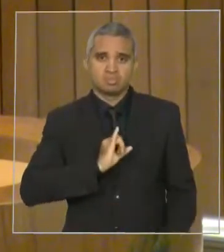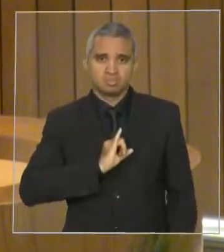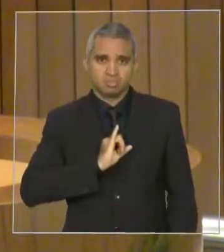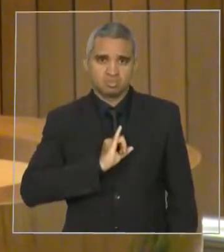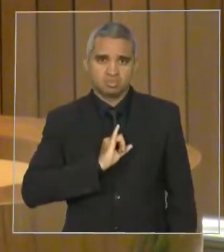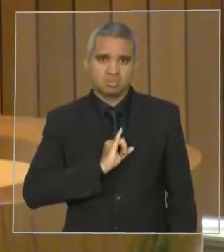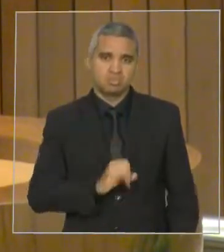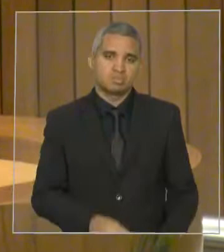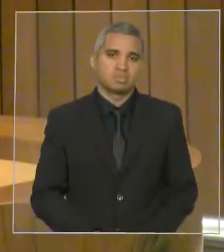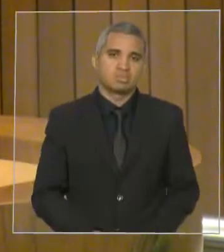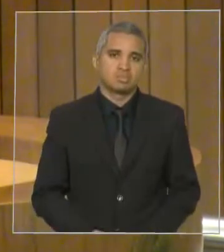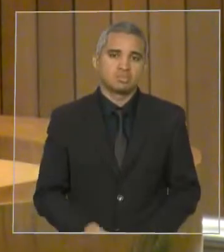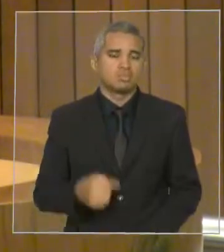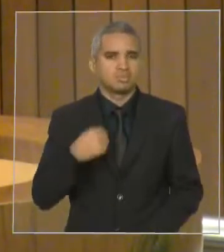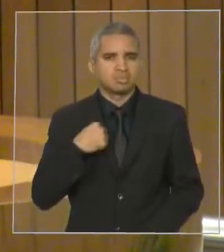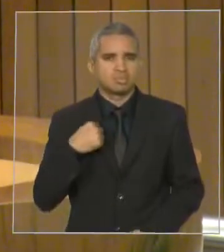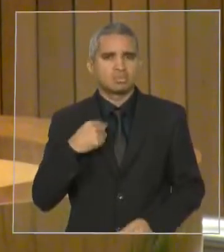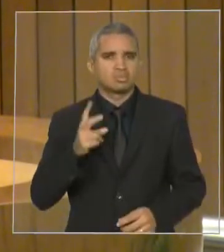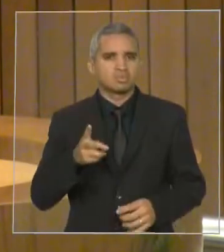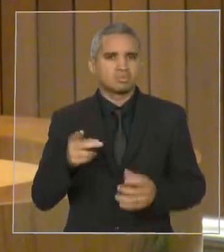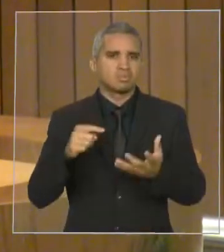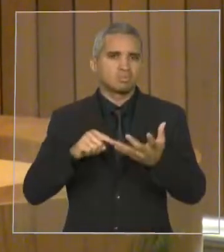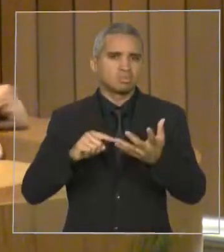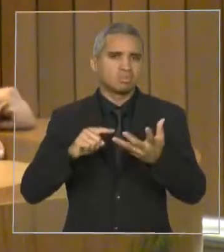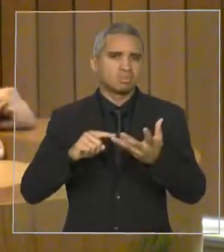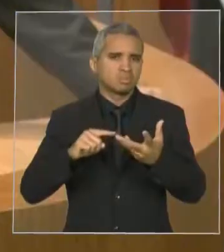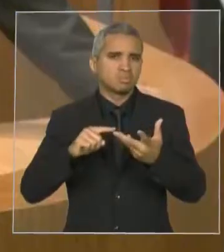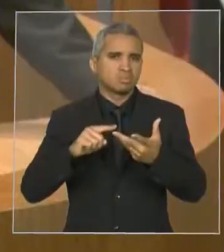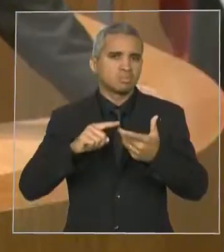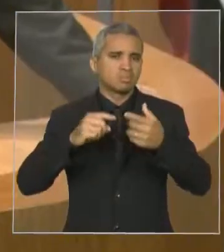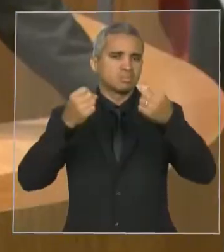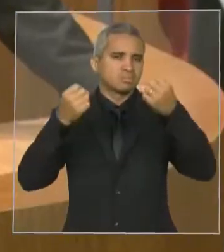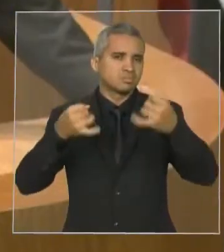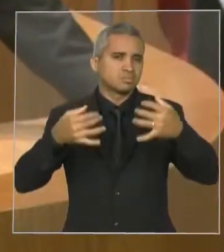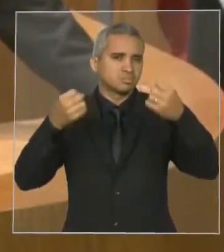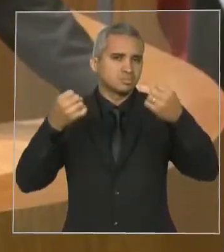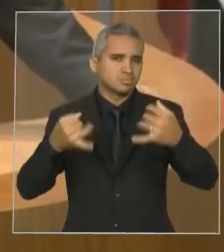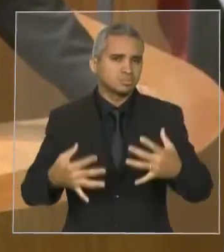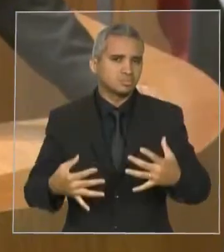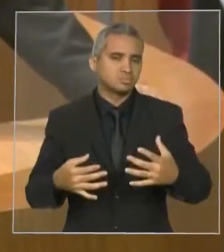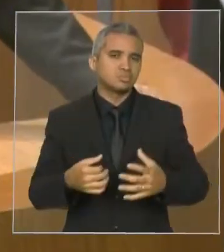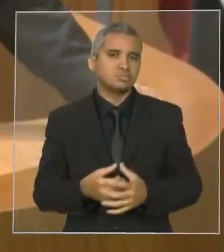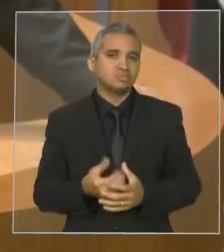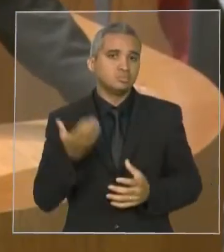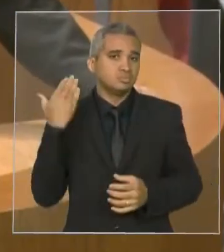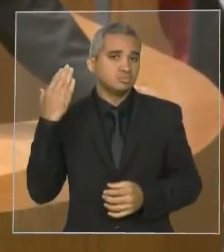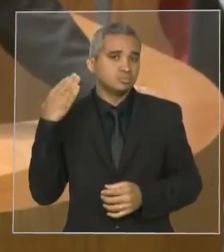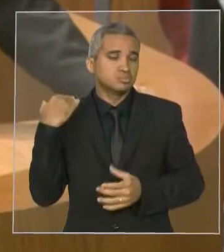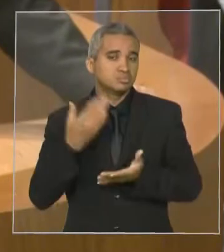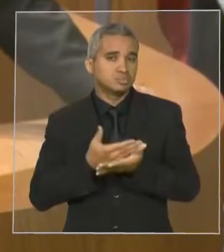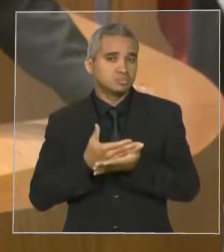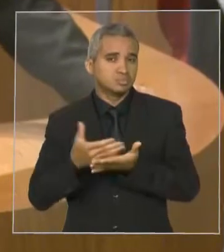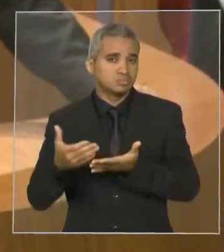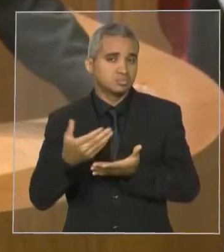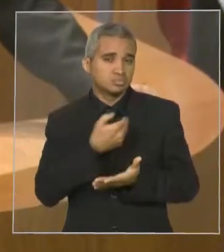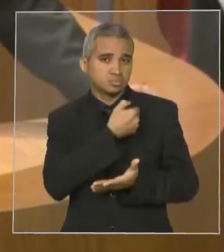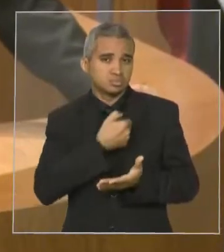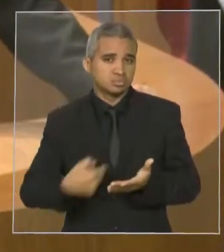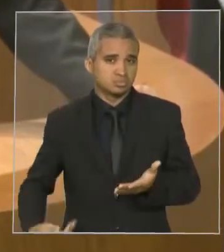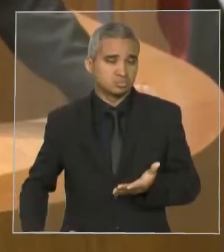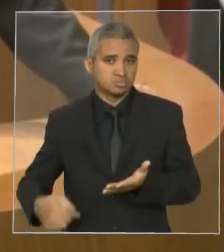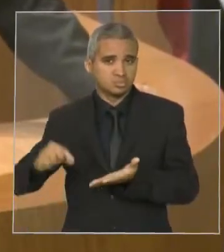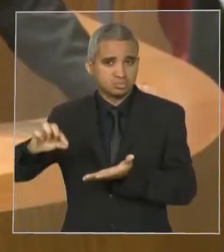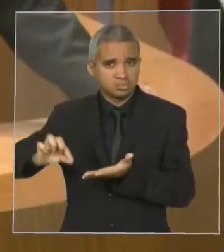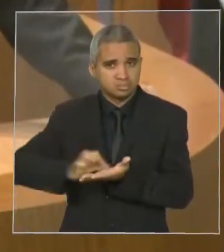todos os passos desde que o governo definiu por fazer esse grande investimento